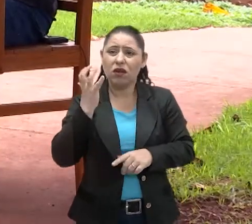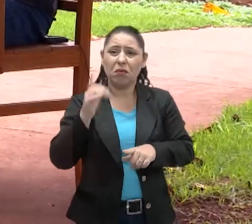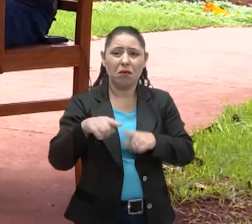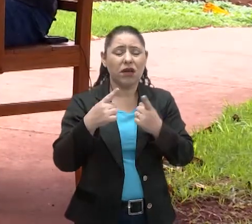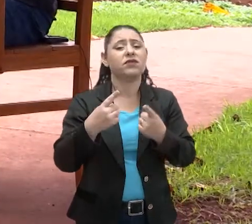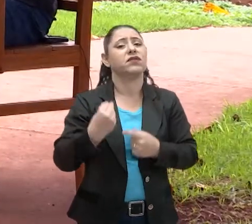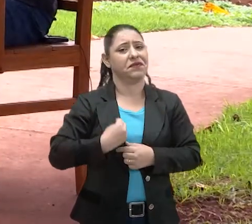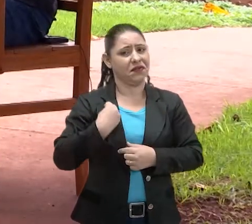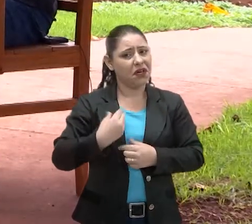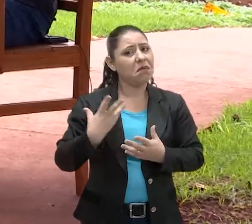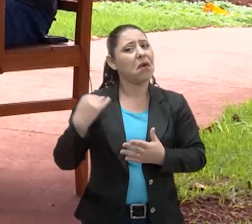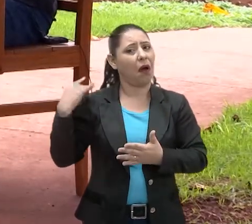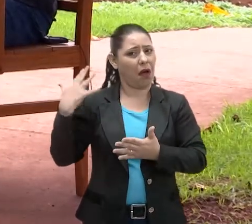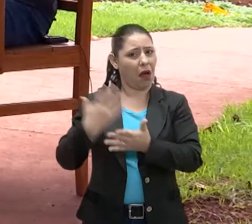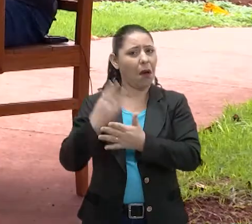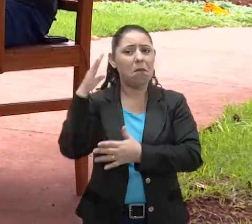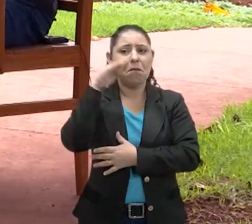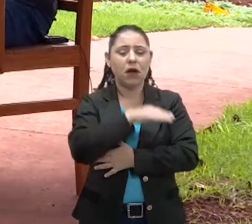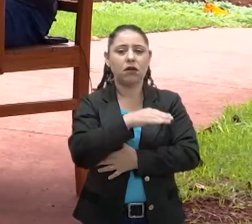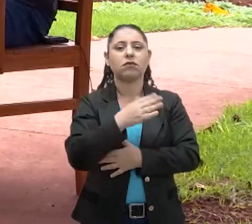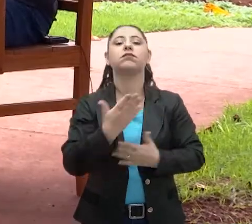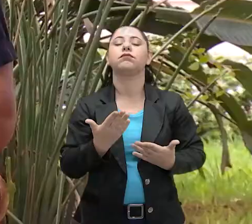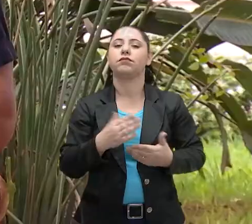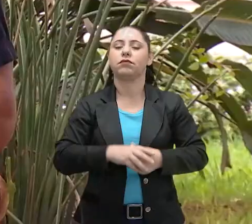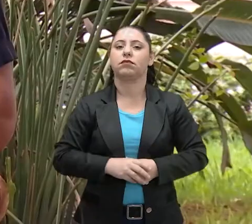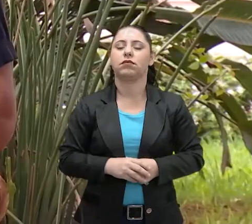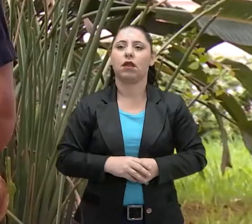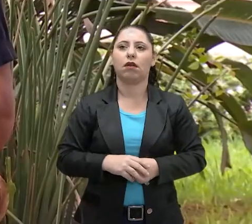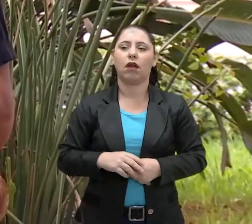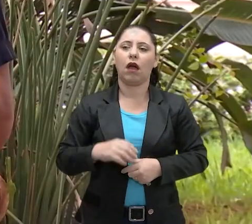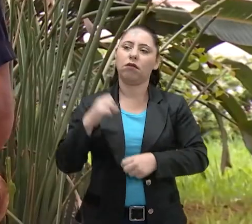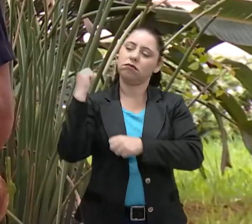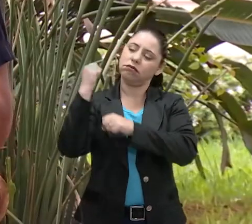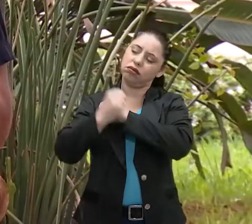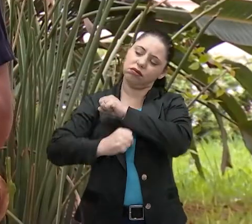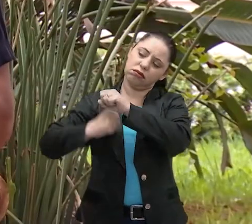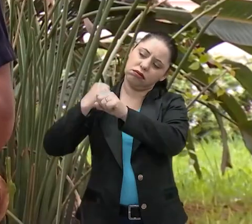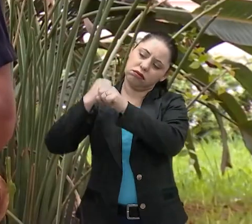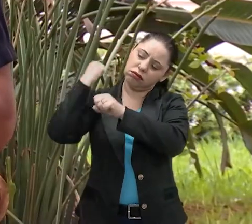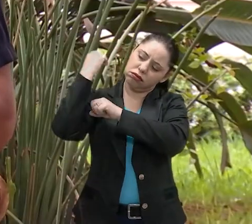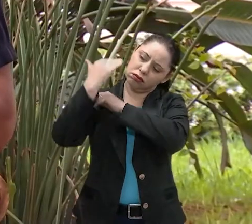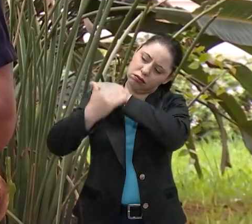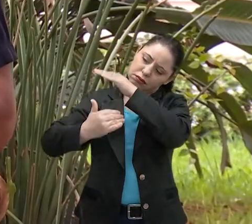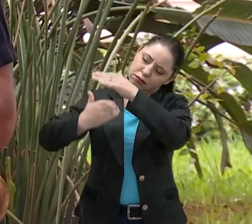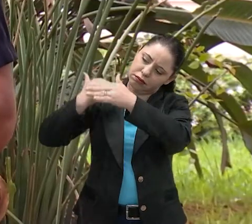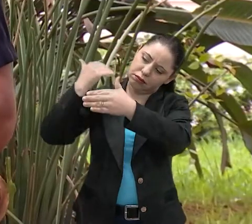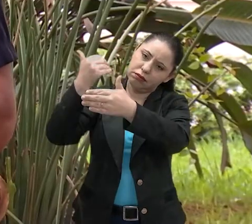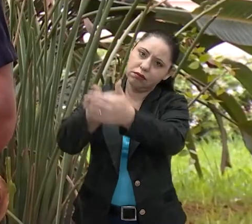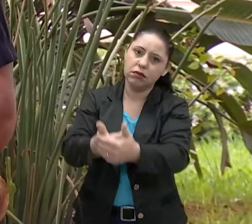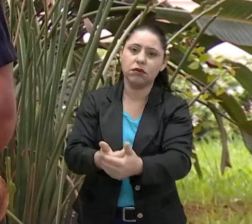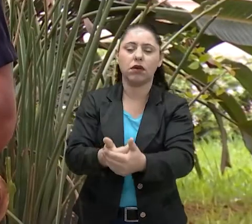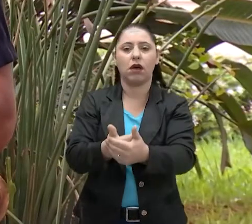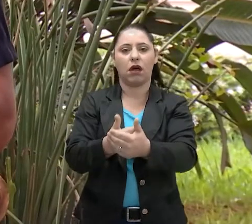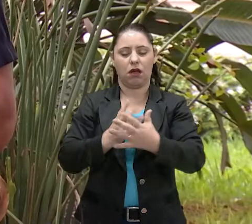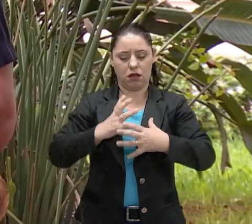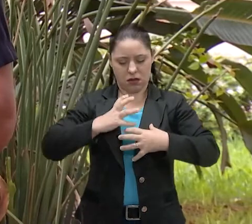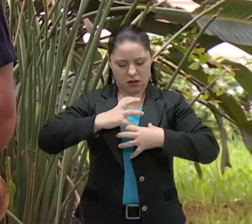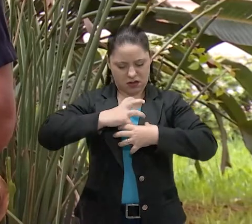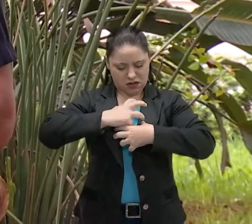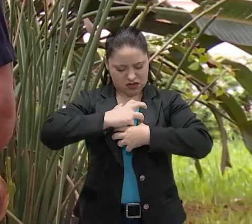acontecendo, a gente já vivia muita coisa ruim desde aquela época, né? E aí, com o passar do tempo, a gente foi percebendo que